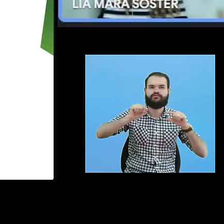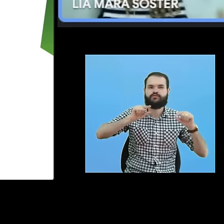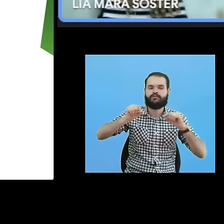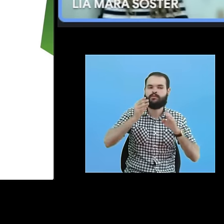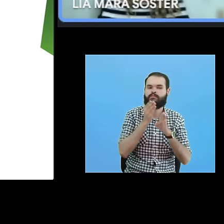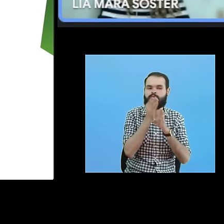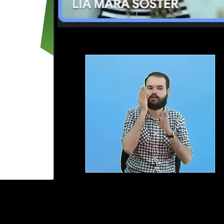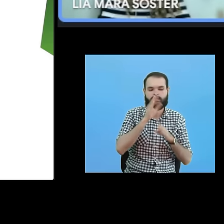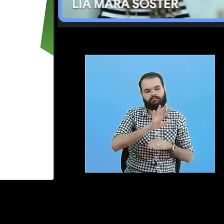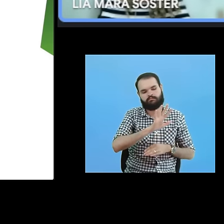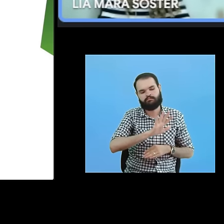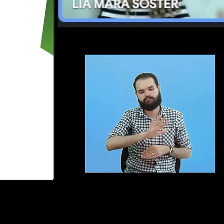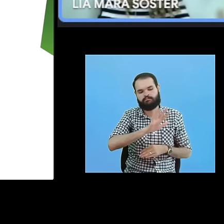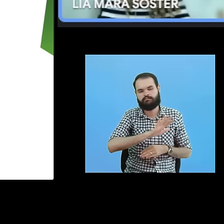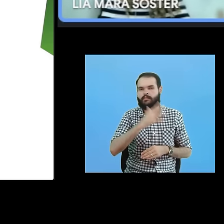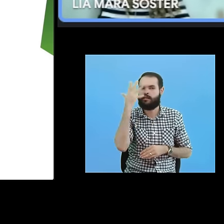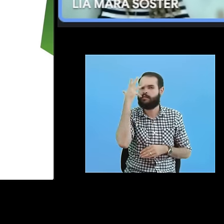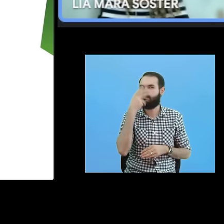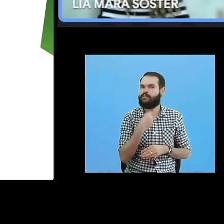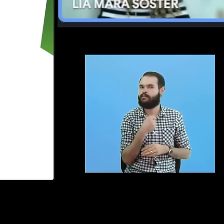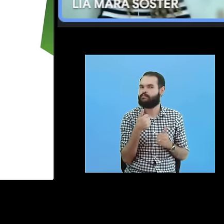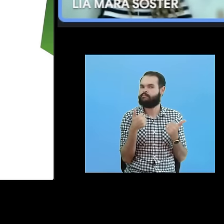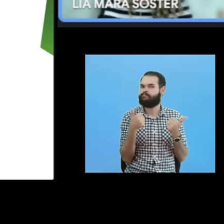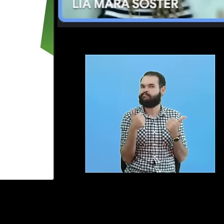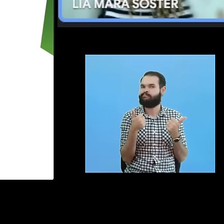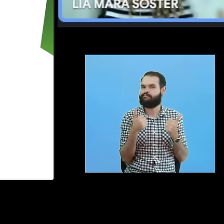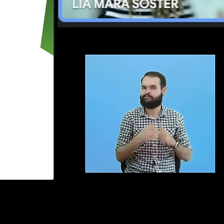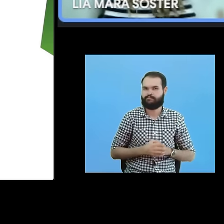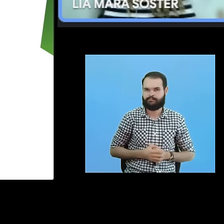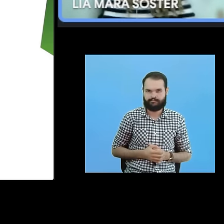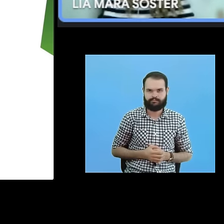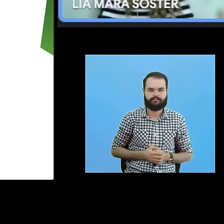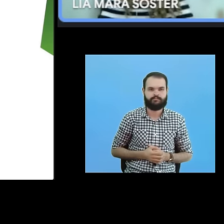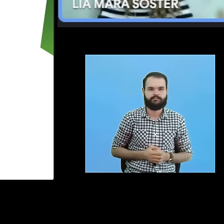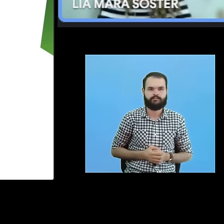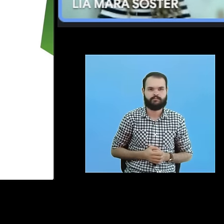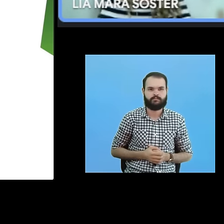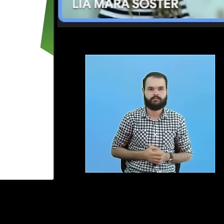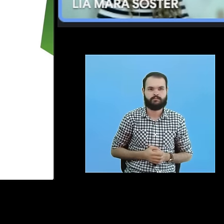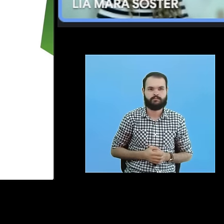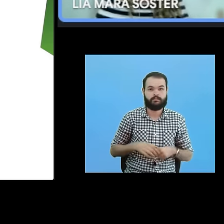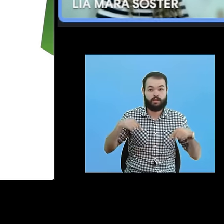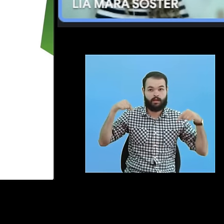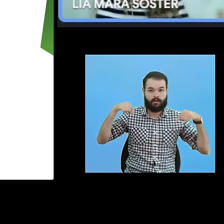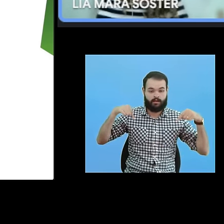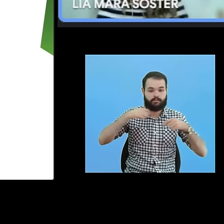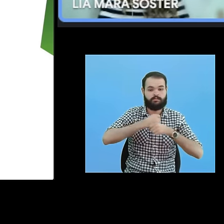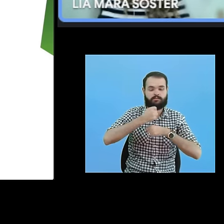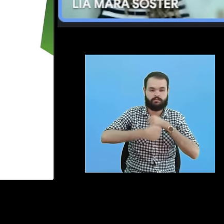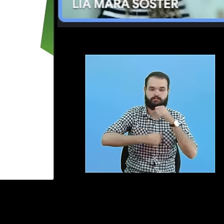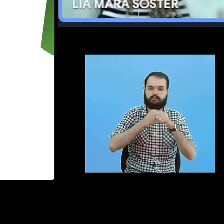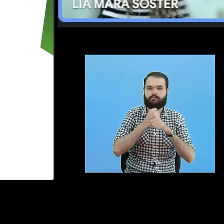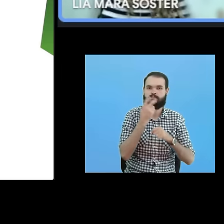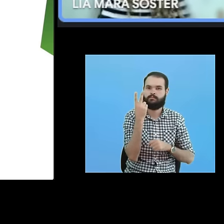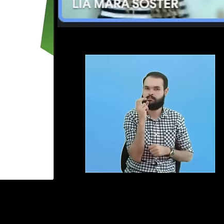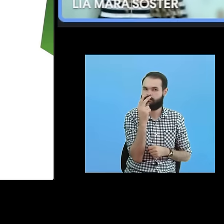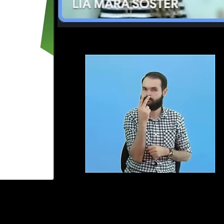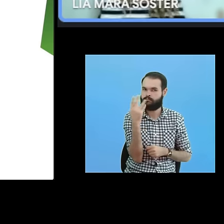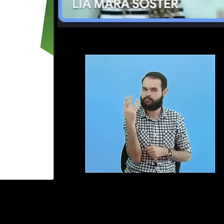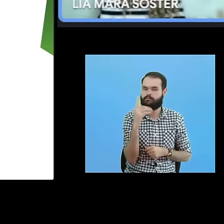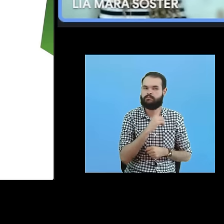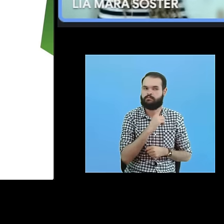partir do aspecto que o bolo, né, está apresentado. Neste ano de 2024, então, nós estamos